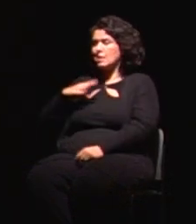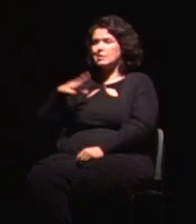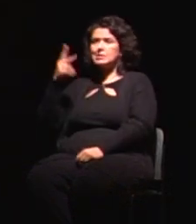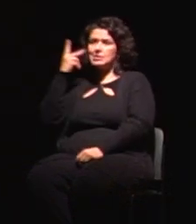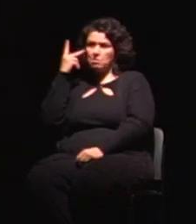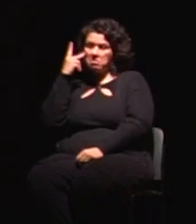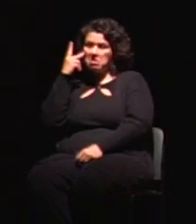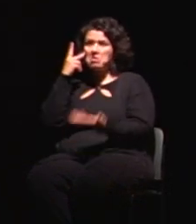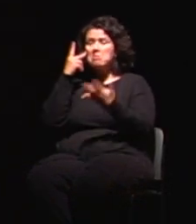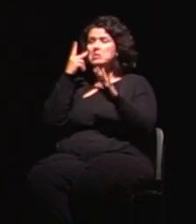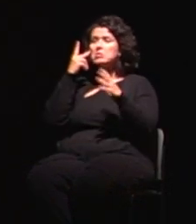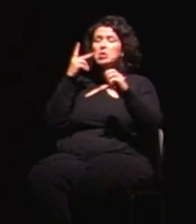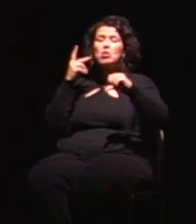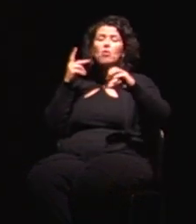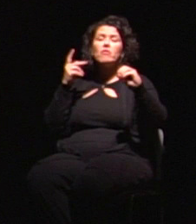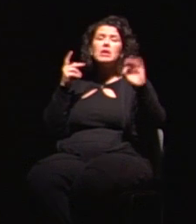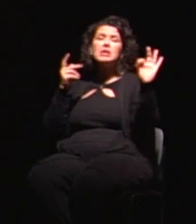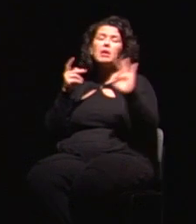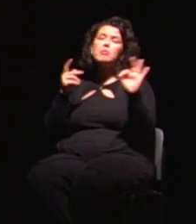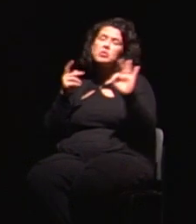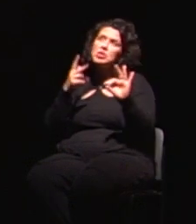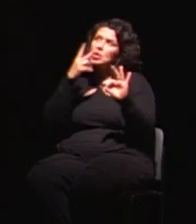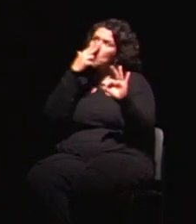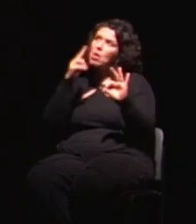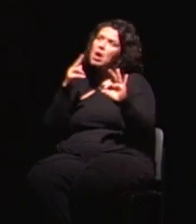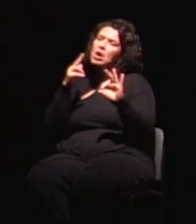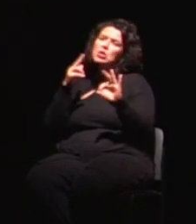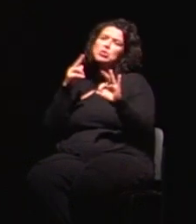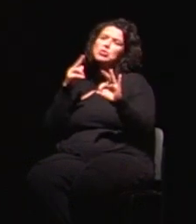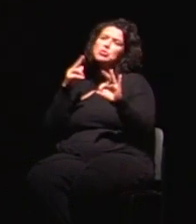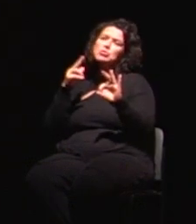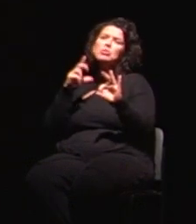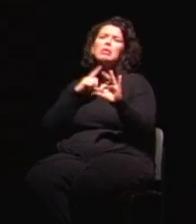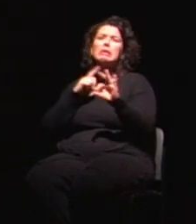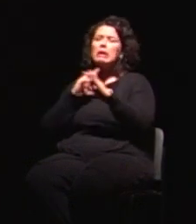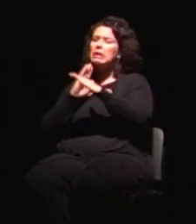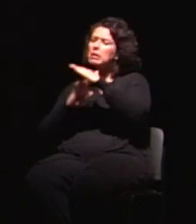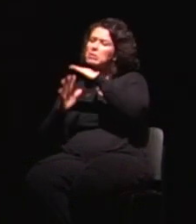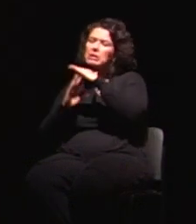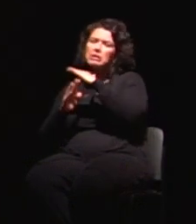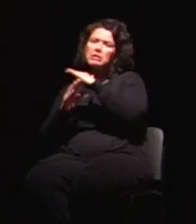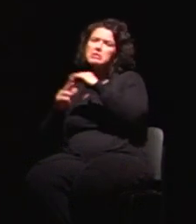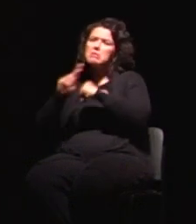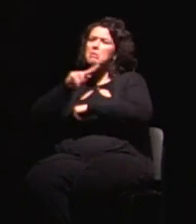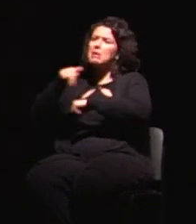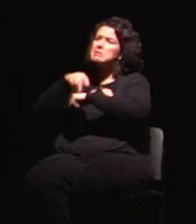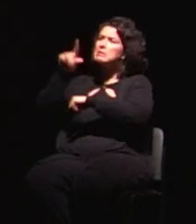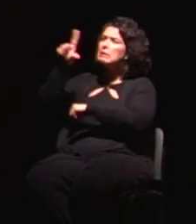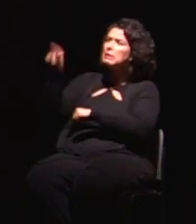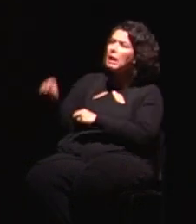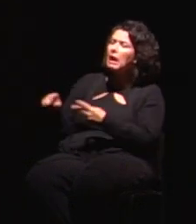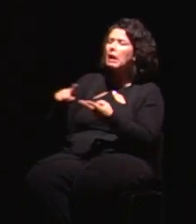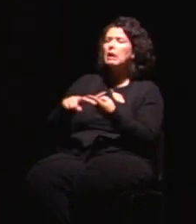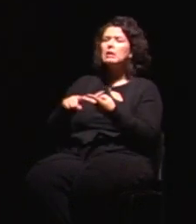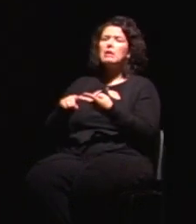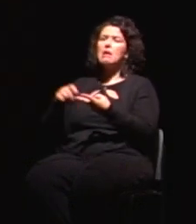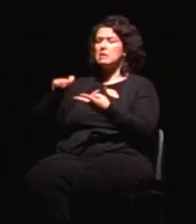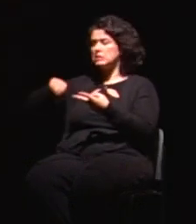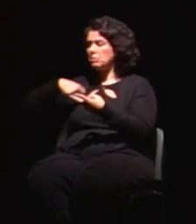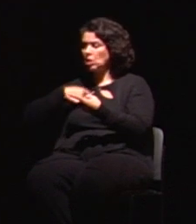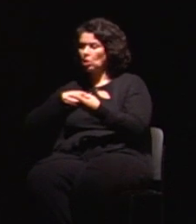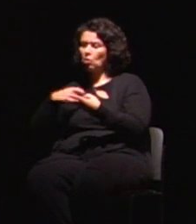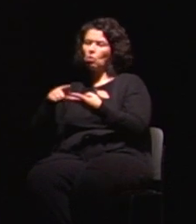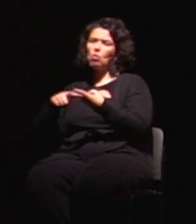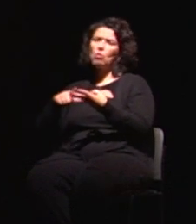90% da população acho que é descendente de alguém, descendente de italiano, de espanhol e tal, e que é